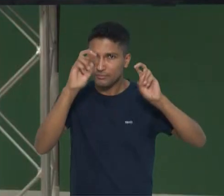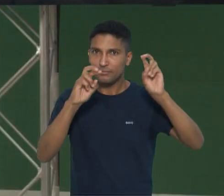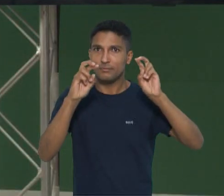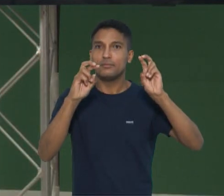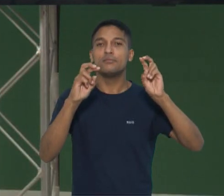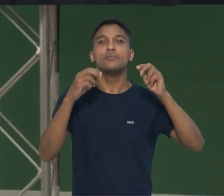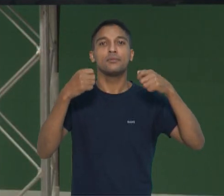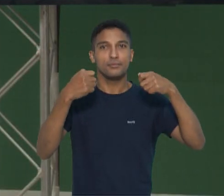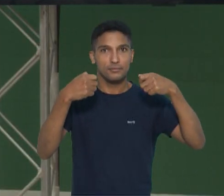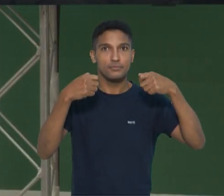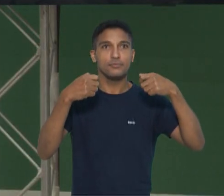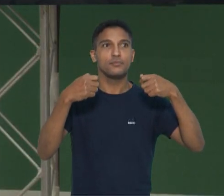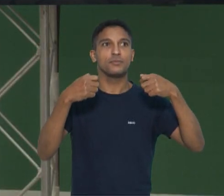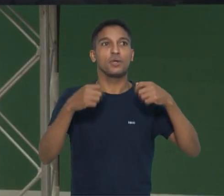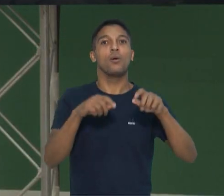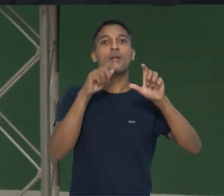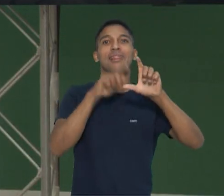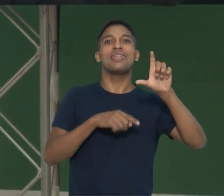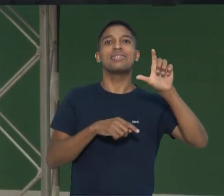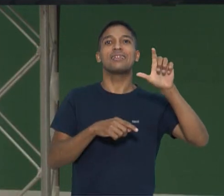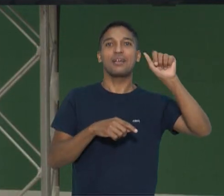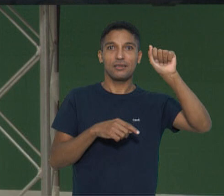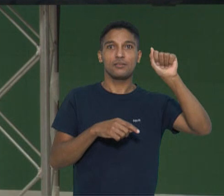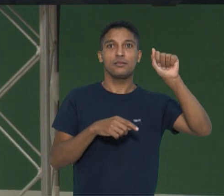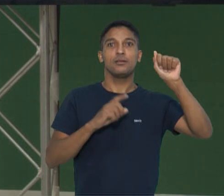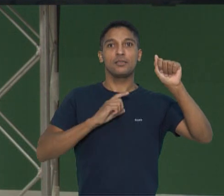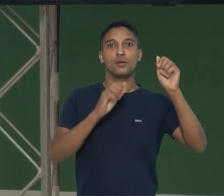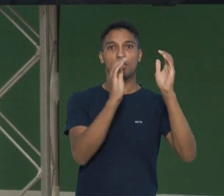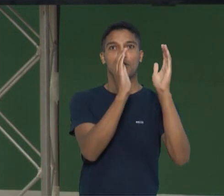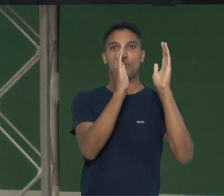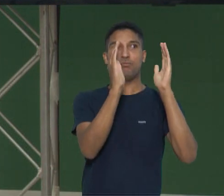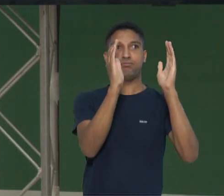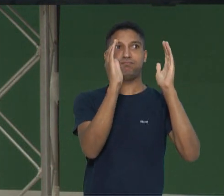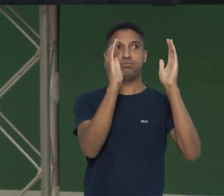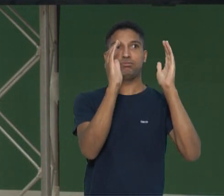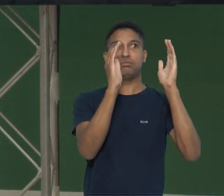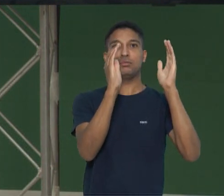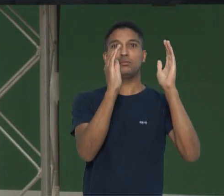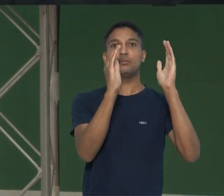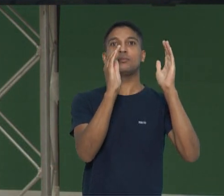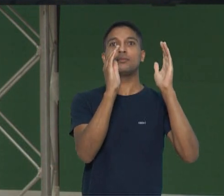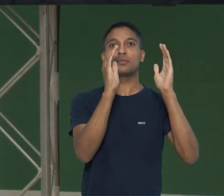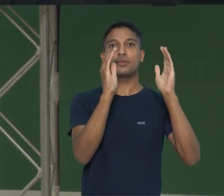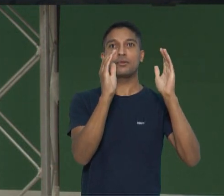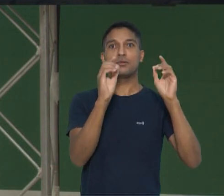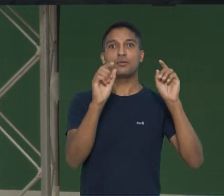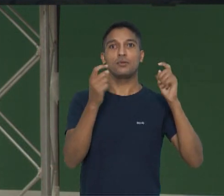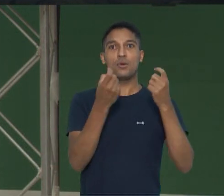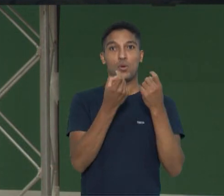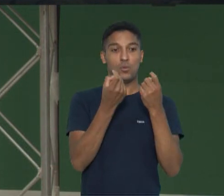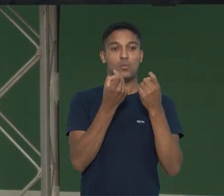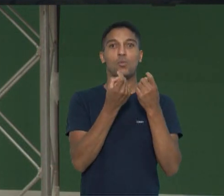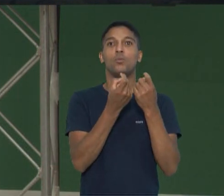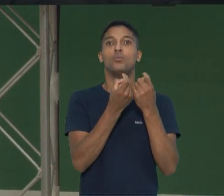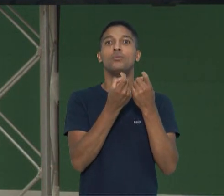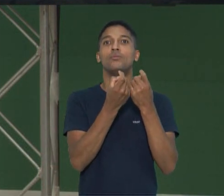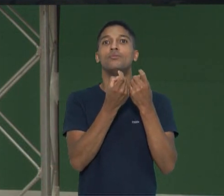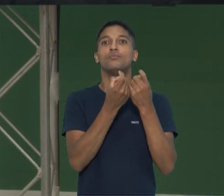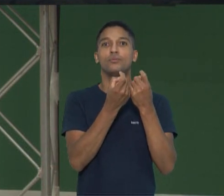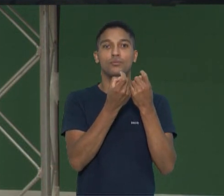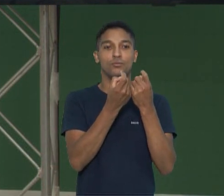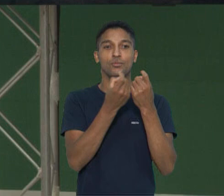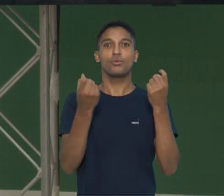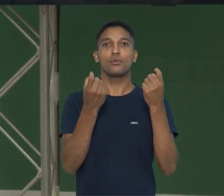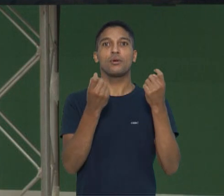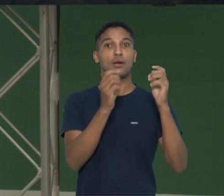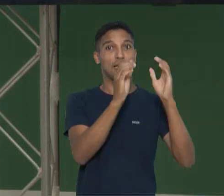A, eu tenho a primeira hipérbole. A primeira hipérbole tem os dois focos sobre o eixo Y.